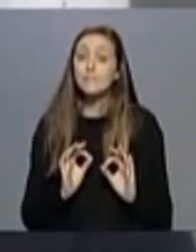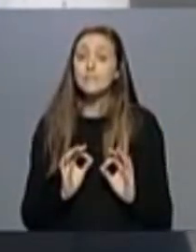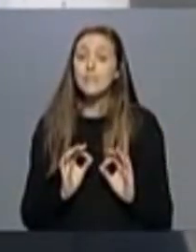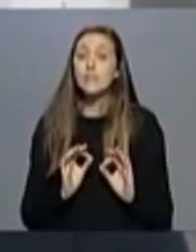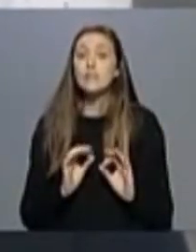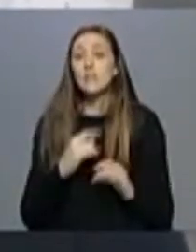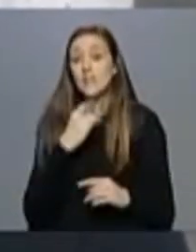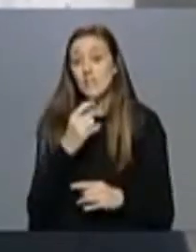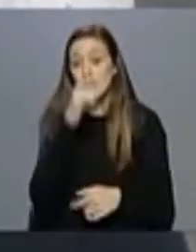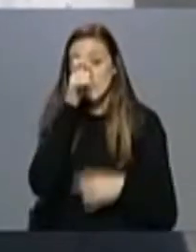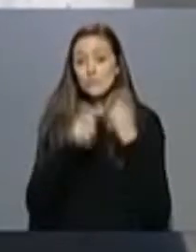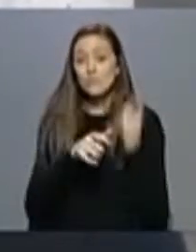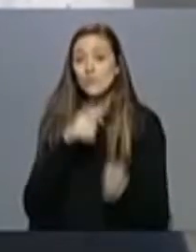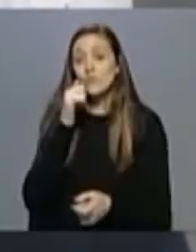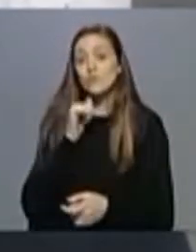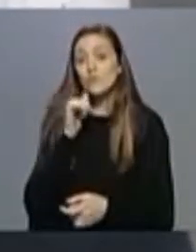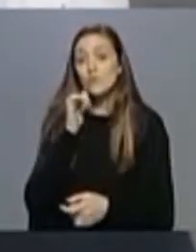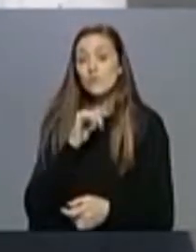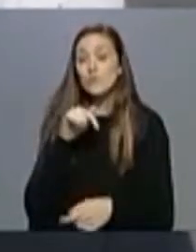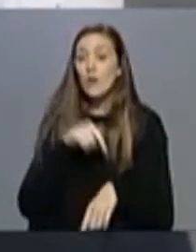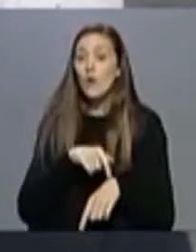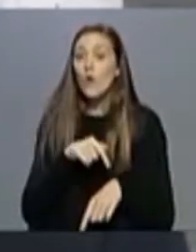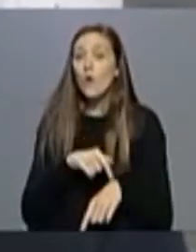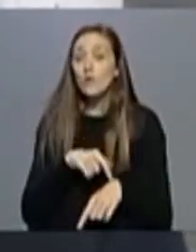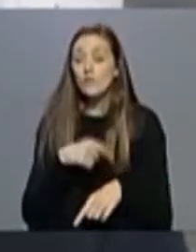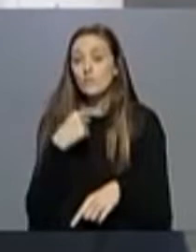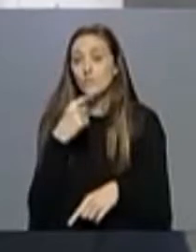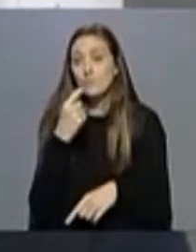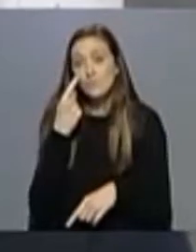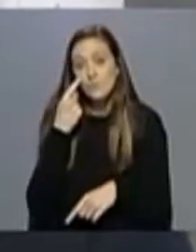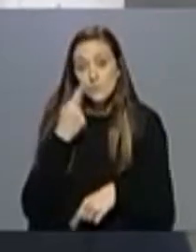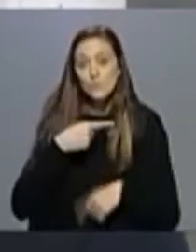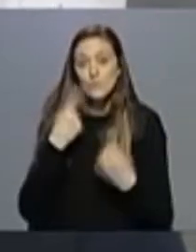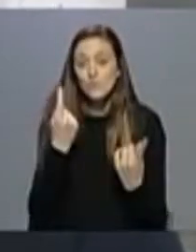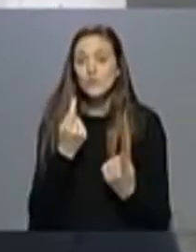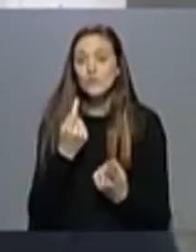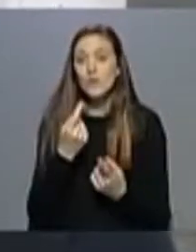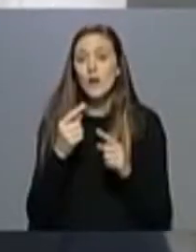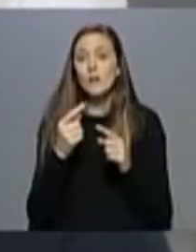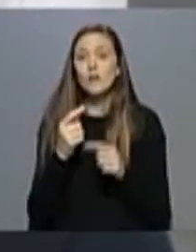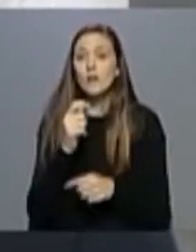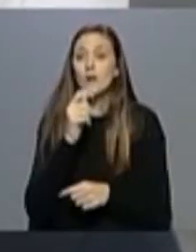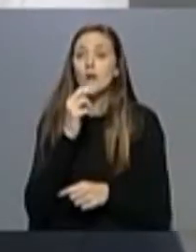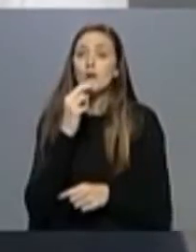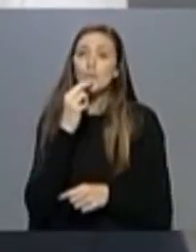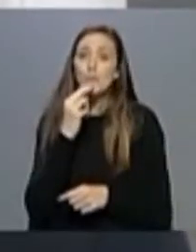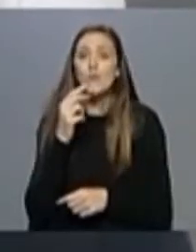aos açorianos que está na hora de mostrar um cartão vermelho a este governo e tem uma